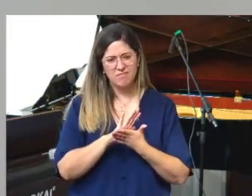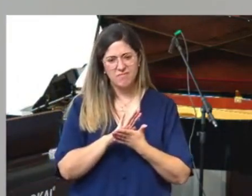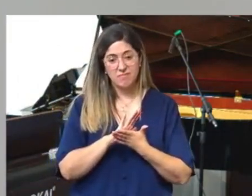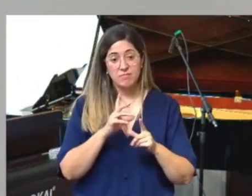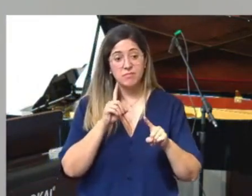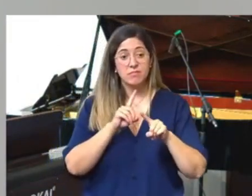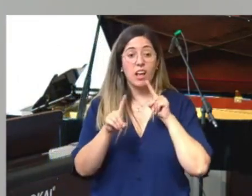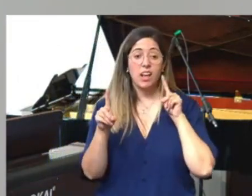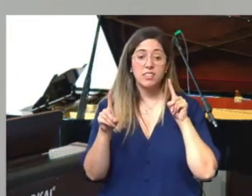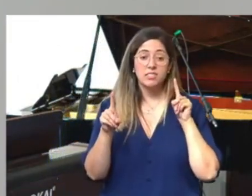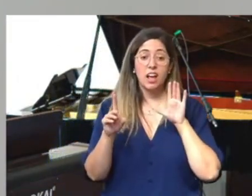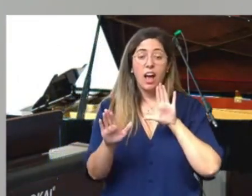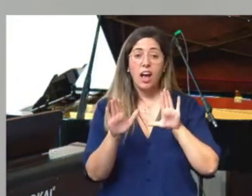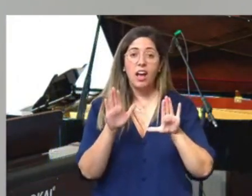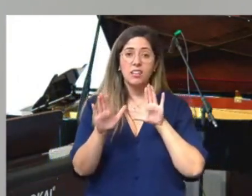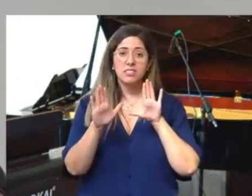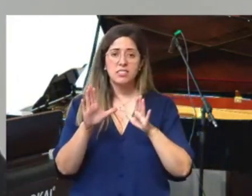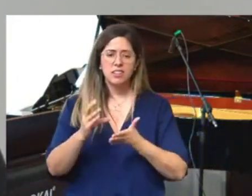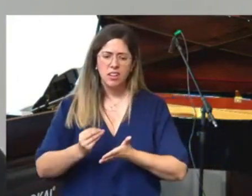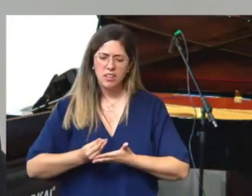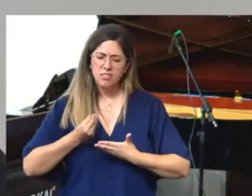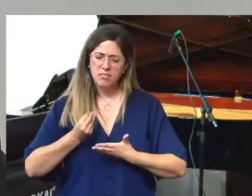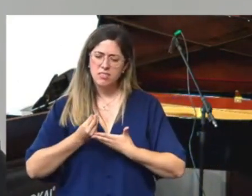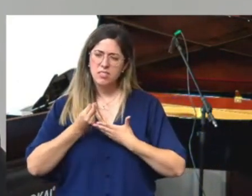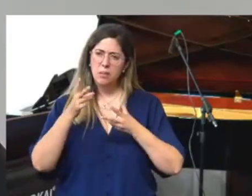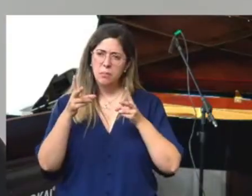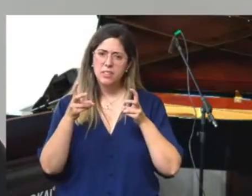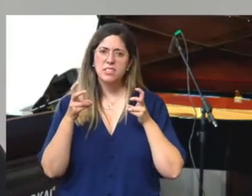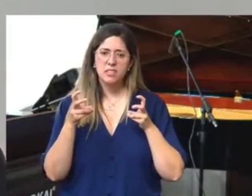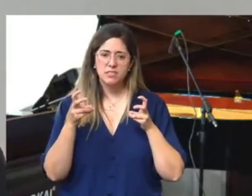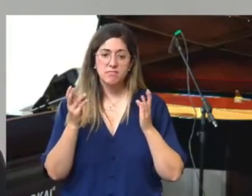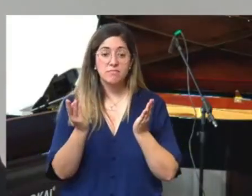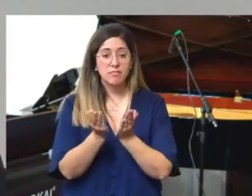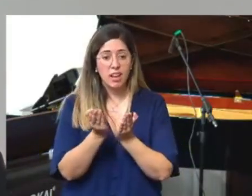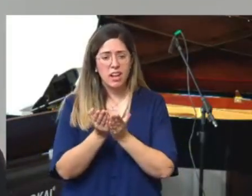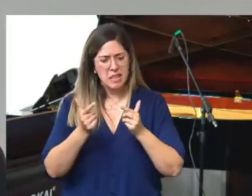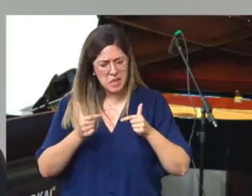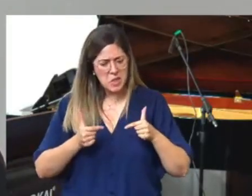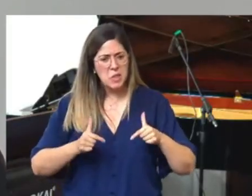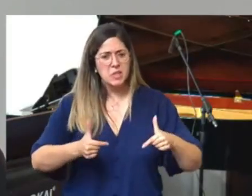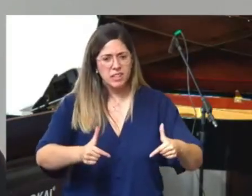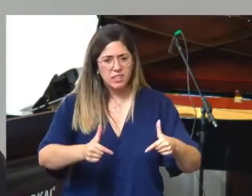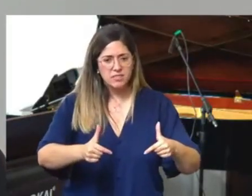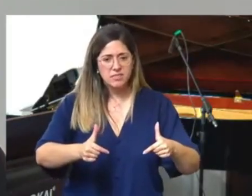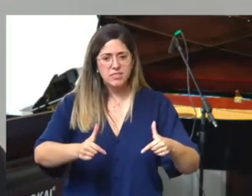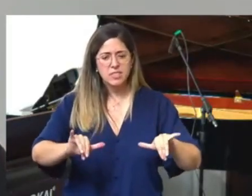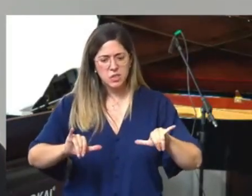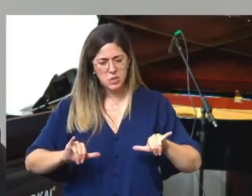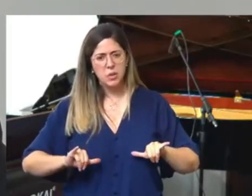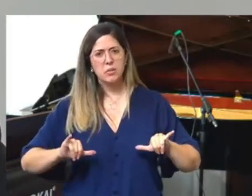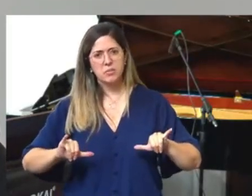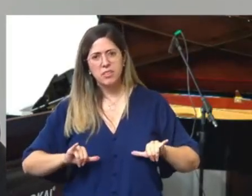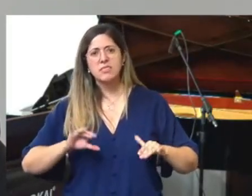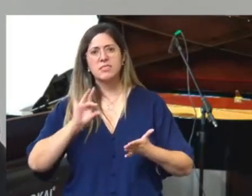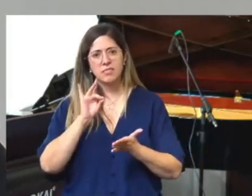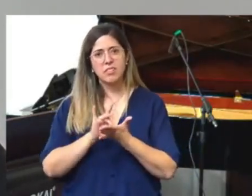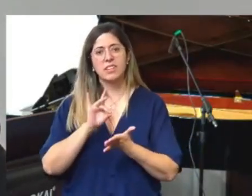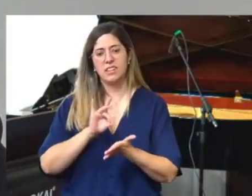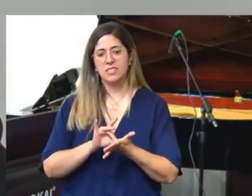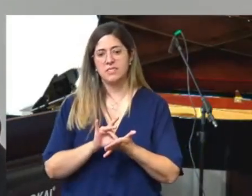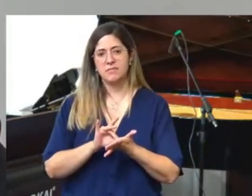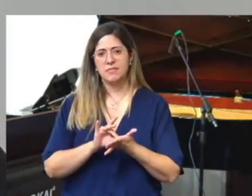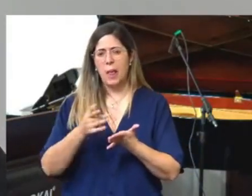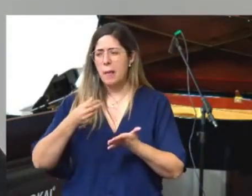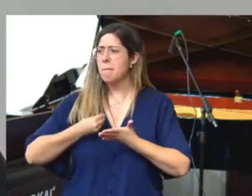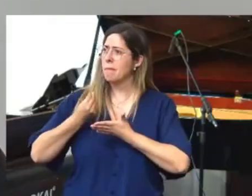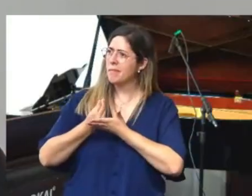Mas talvez você esteja dessa forma, mas você seja um crente lutando e sofrendo com essa realidade, dizendo: